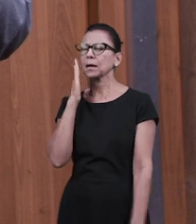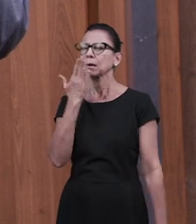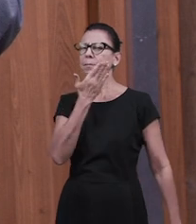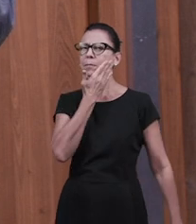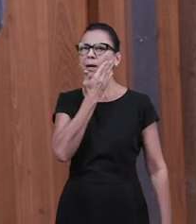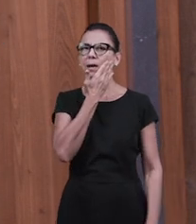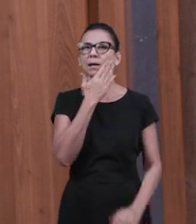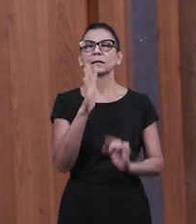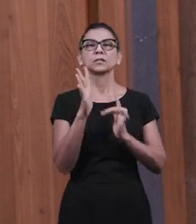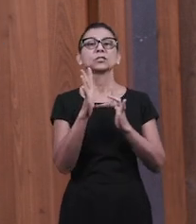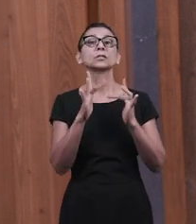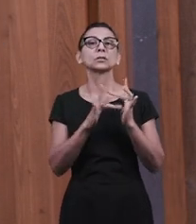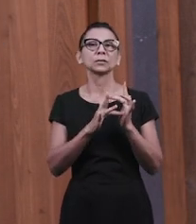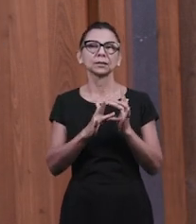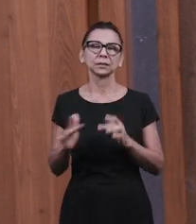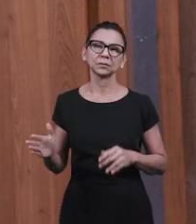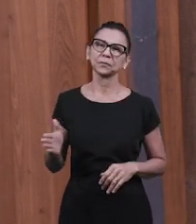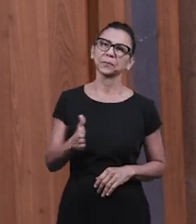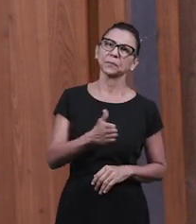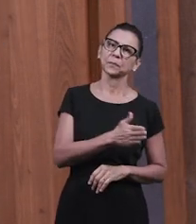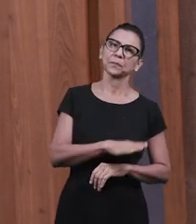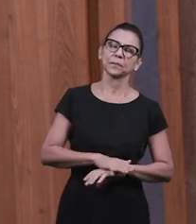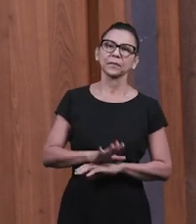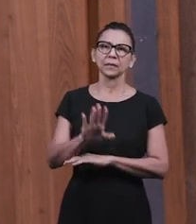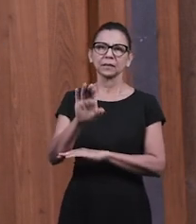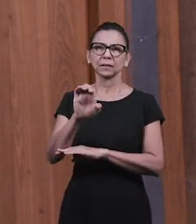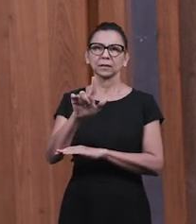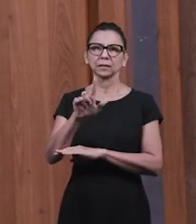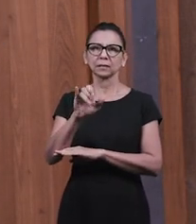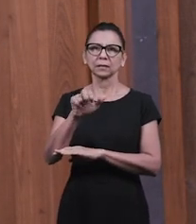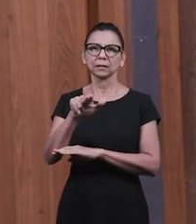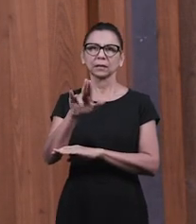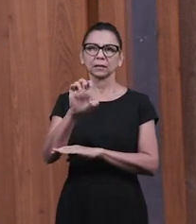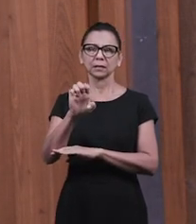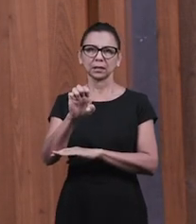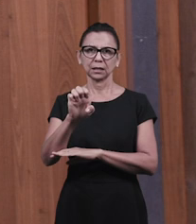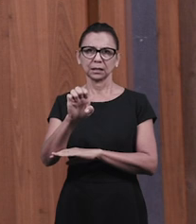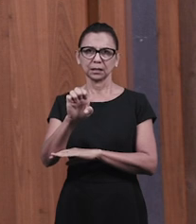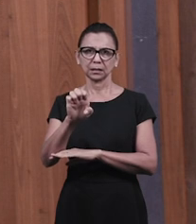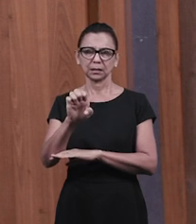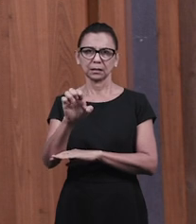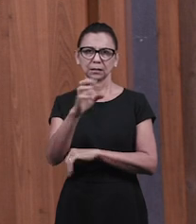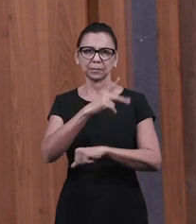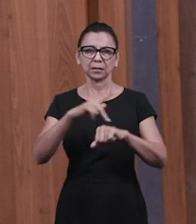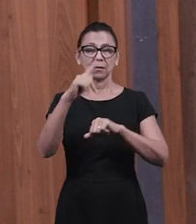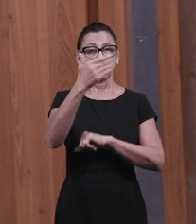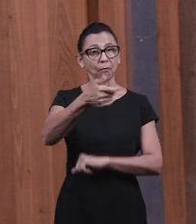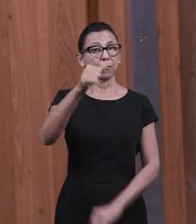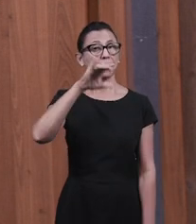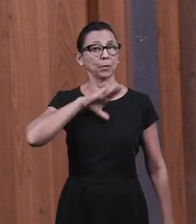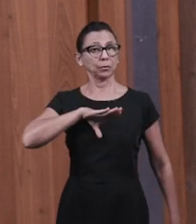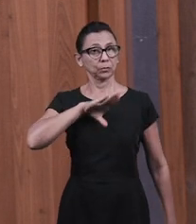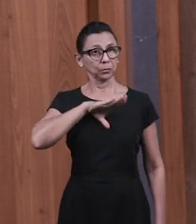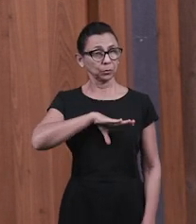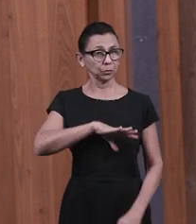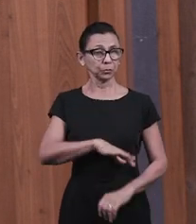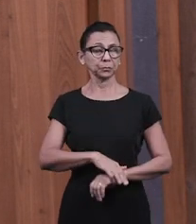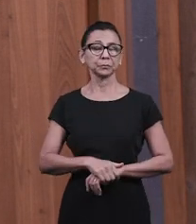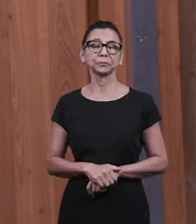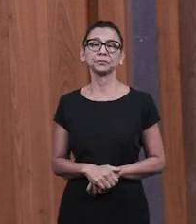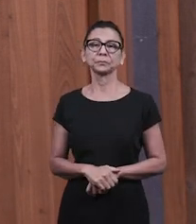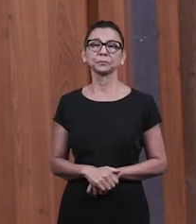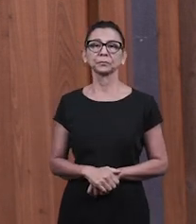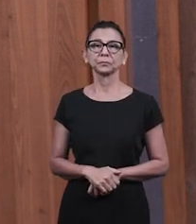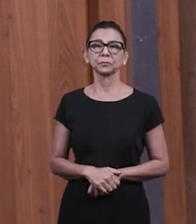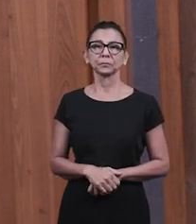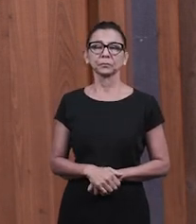irmã Iliane. A irmã Iliane é lá da igreja nossa em Porto, lá em Portugal, a Igreja Cristã Maranata de Porto,